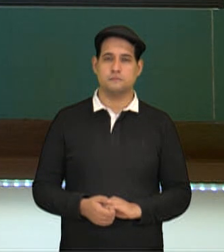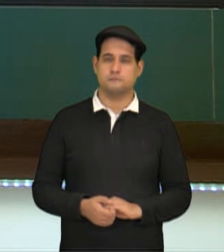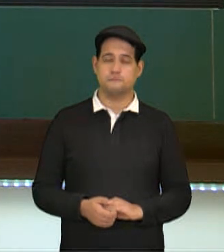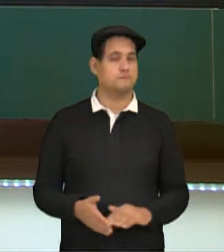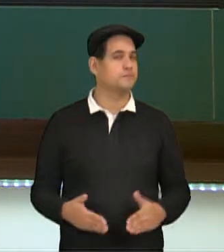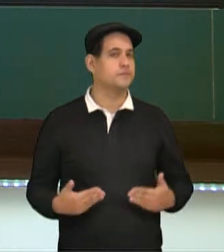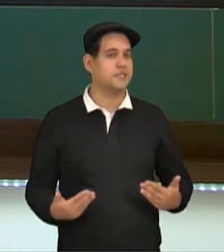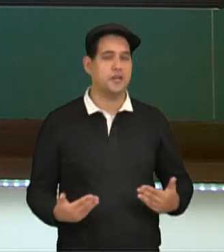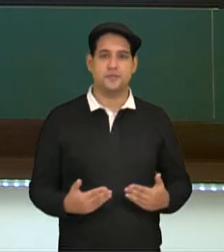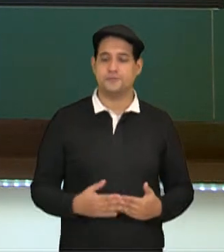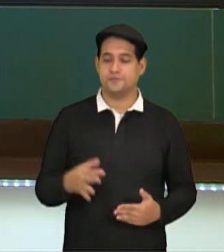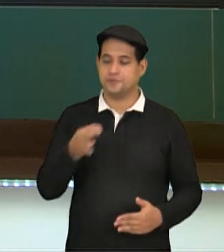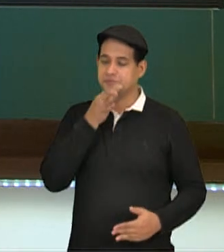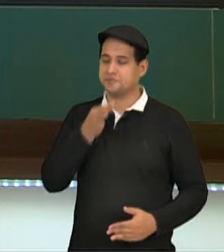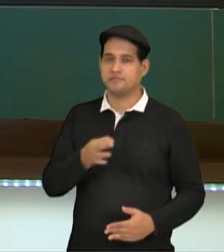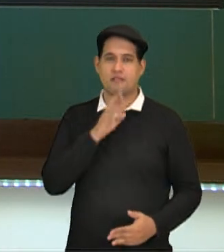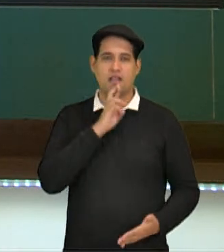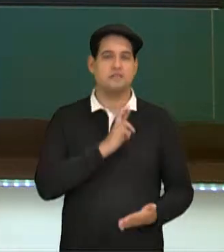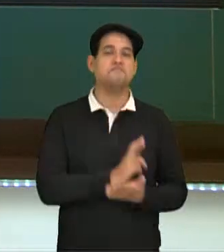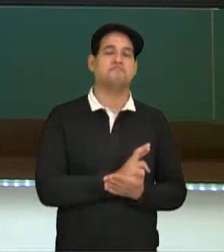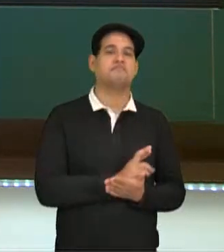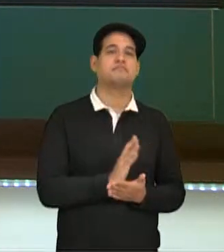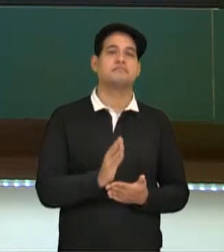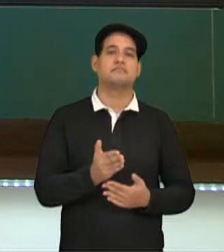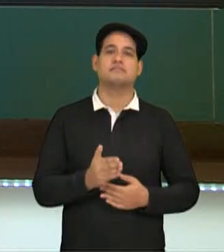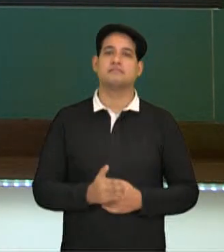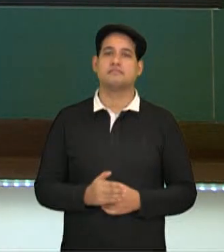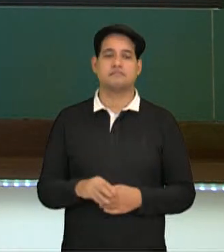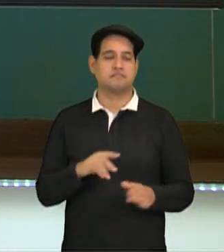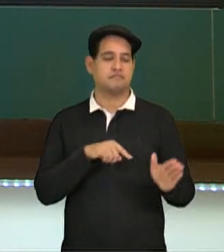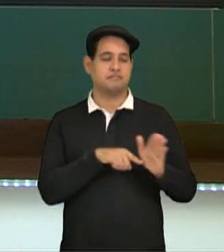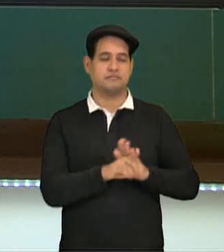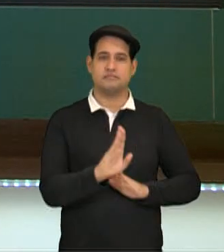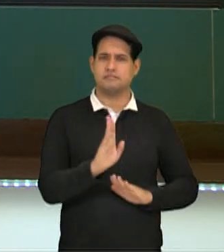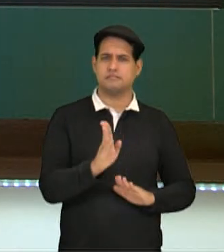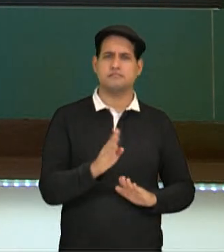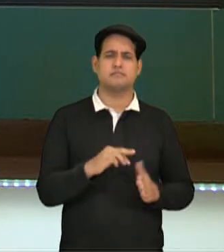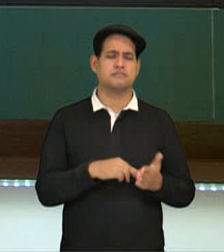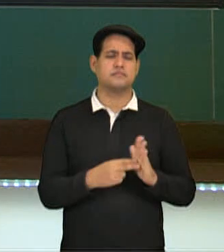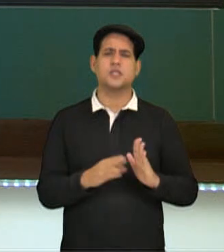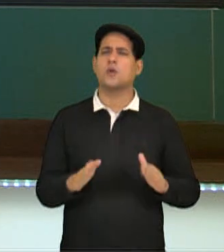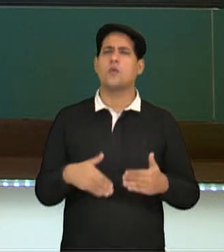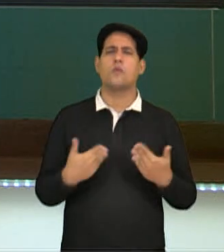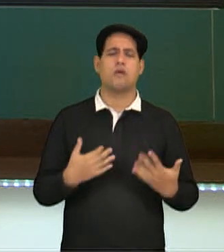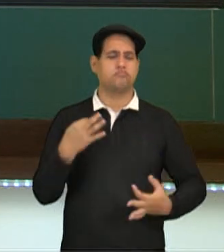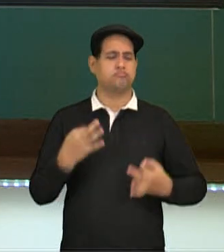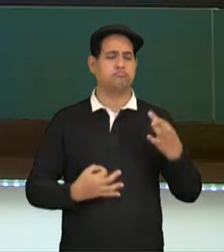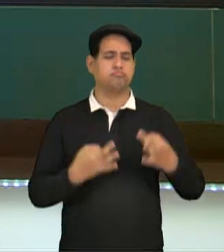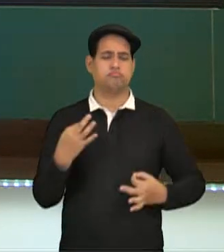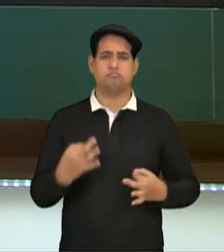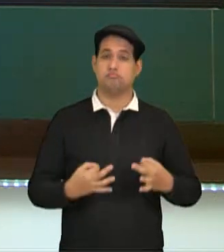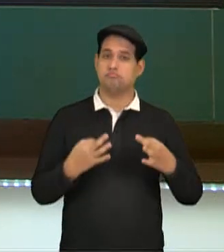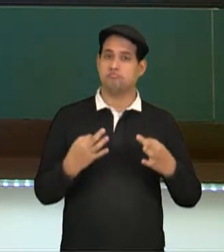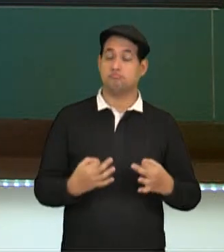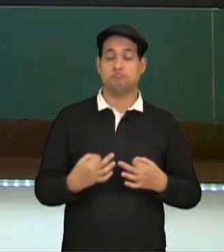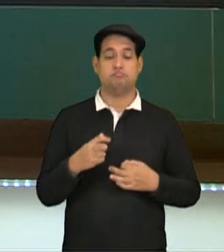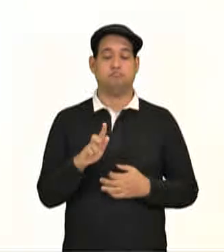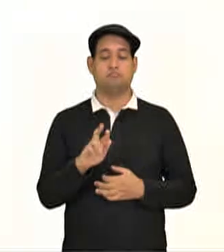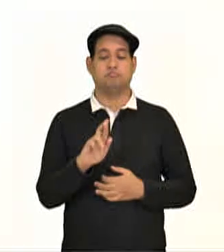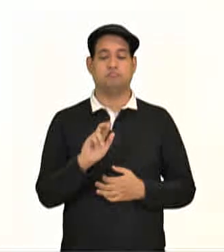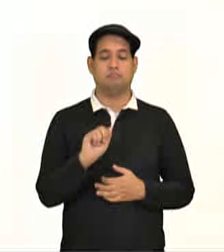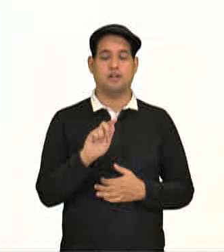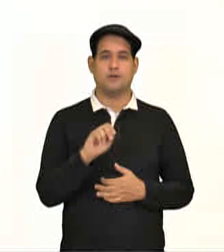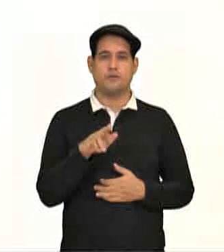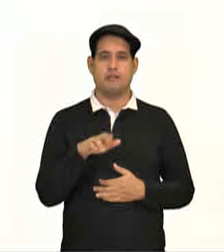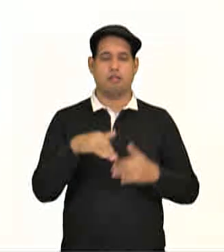E aí, pessoal, uma sugestão de resposta, então, né, para essa pergunta, qual seria a justificativa de Gregory para